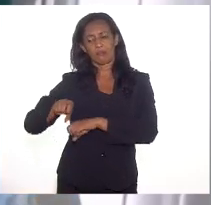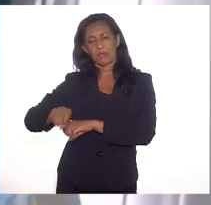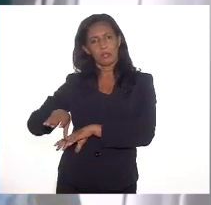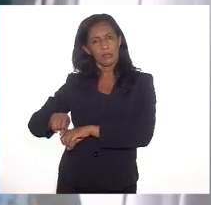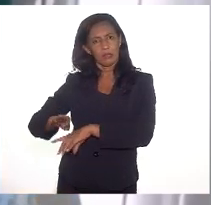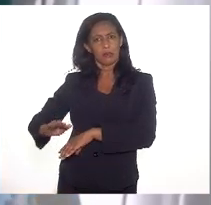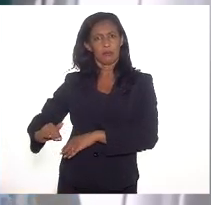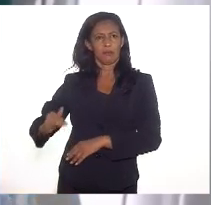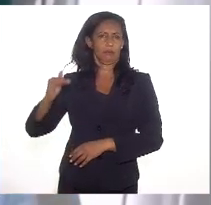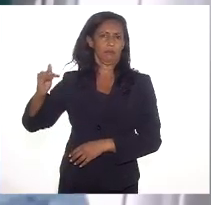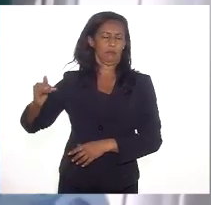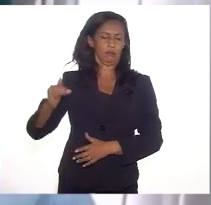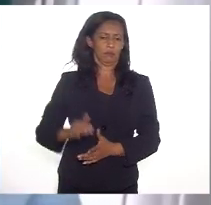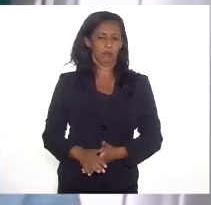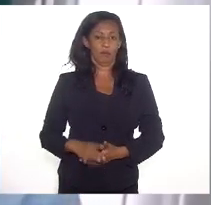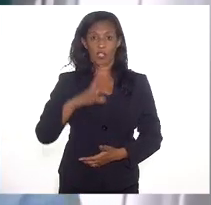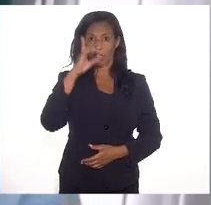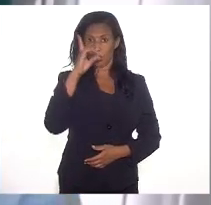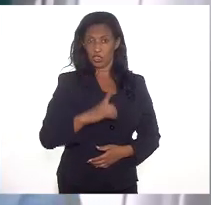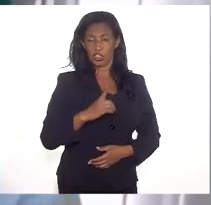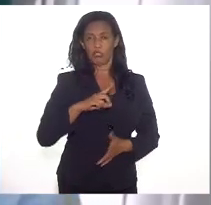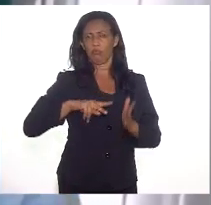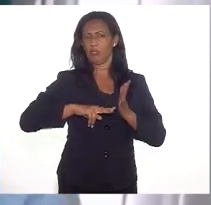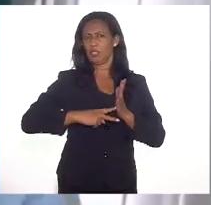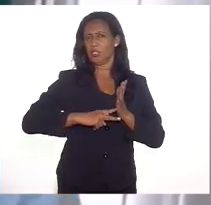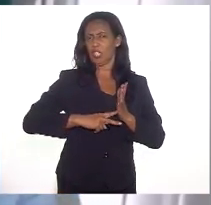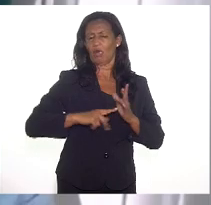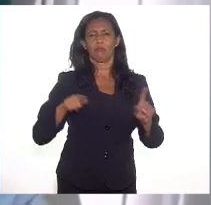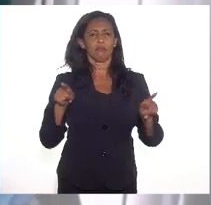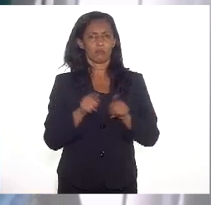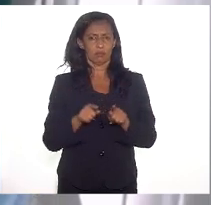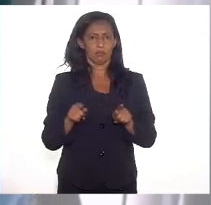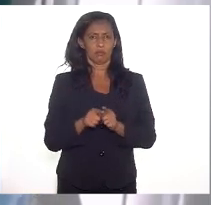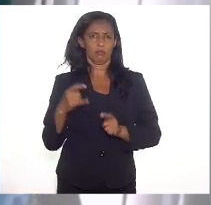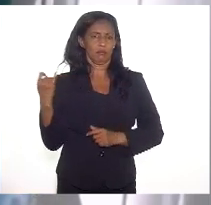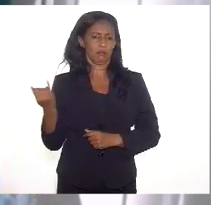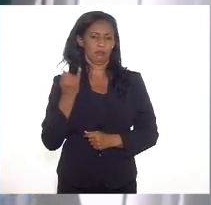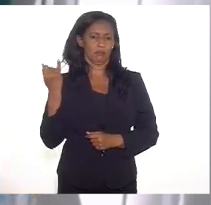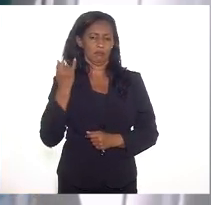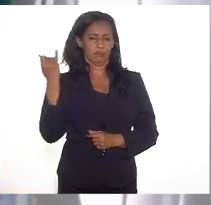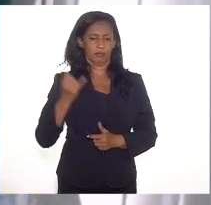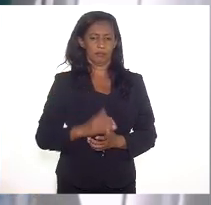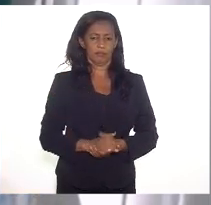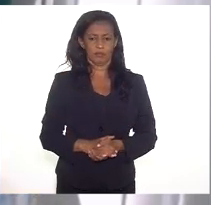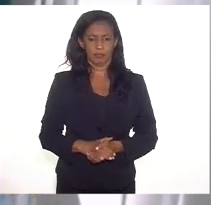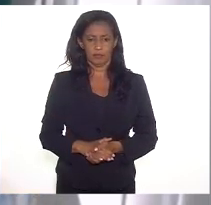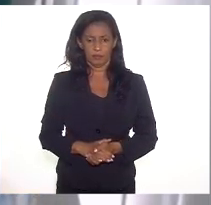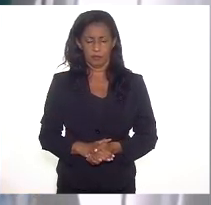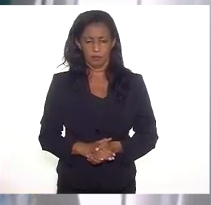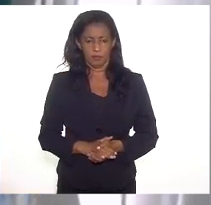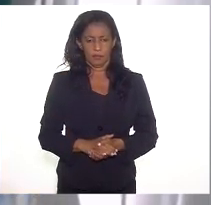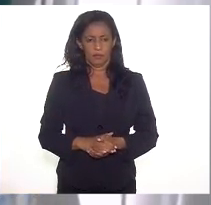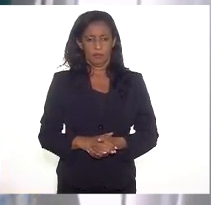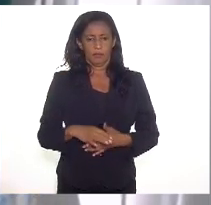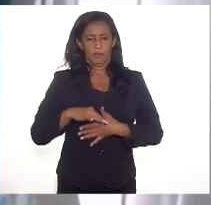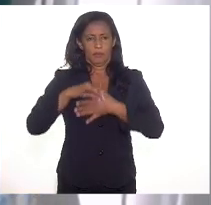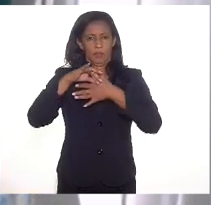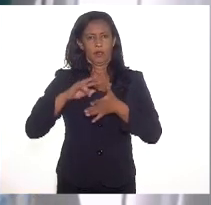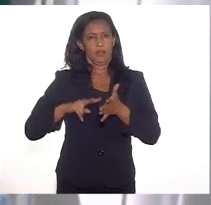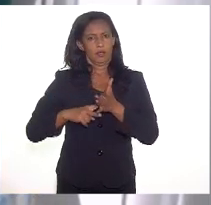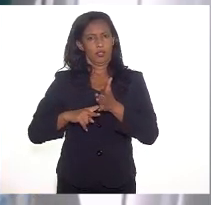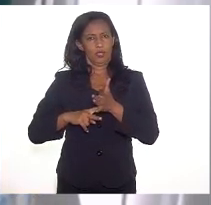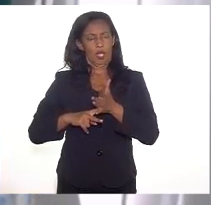da Vila Ipiranga, foi dirigente sindical, uma das mais importantes de sua geração, liderando o Sindicato Estadual